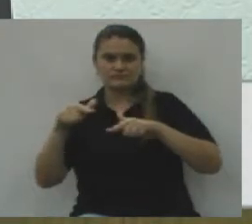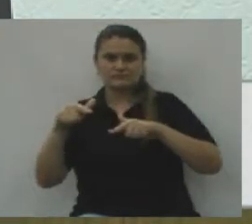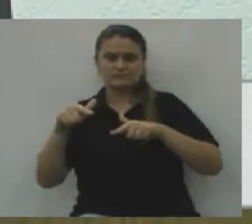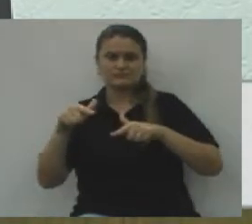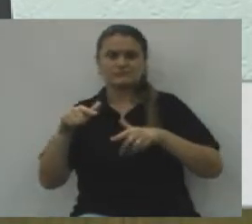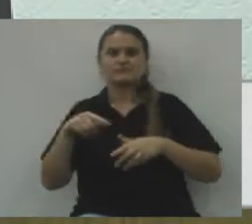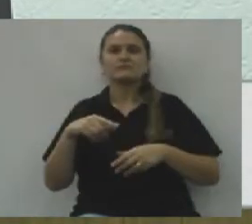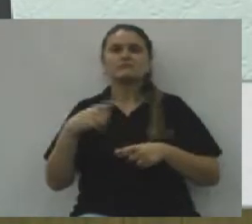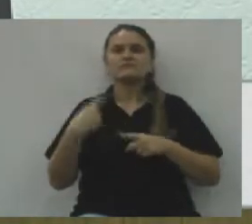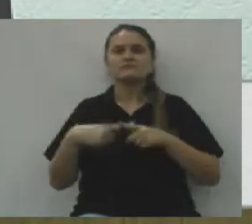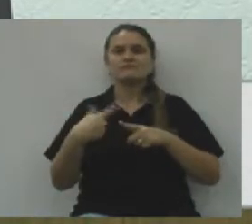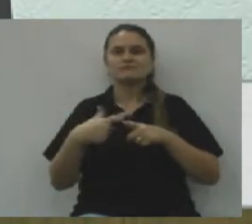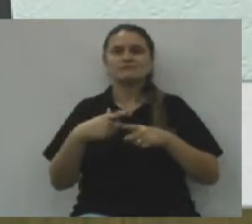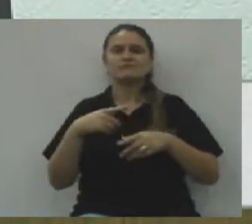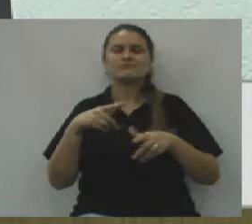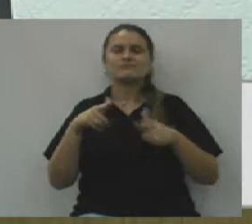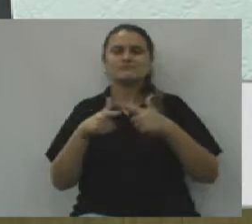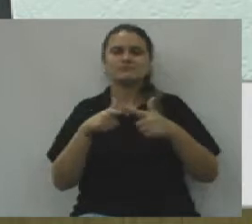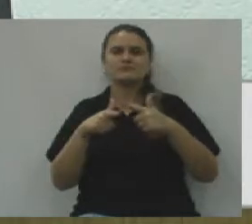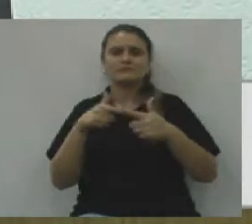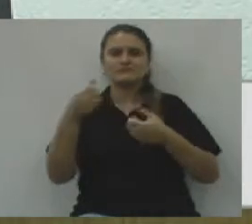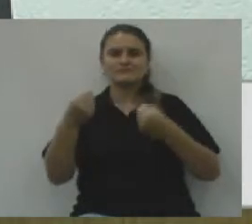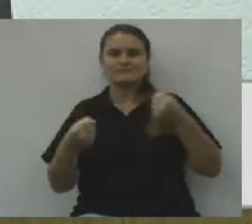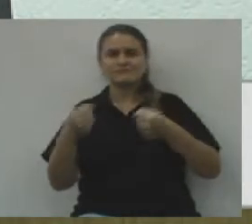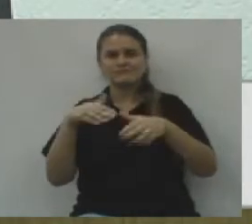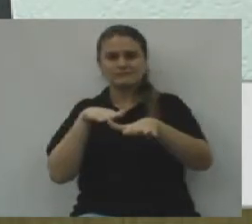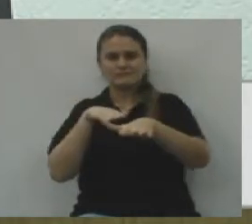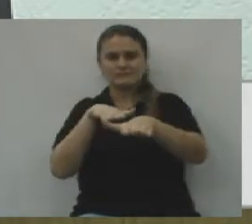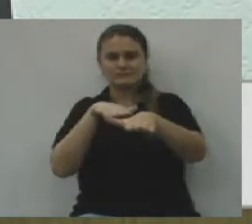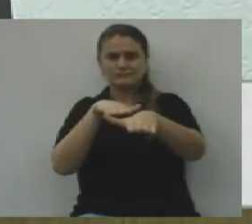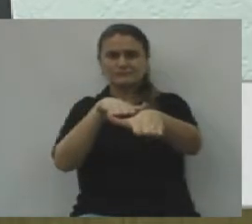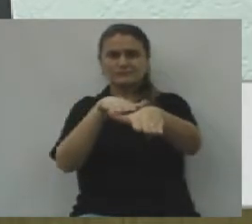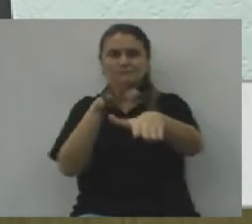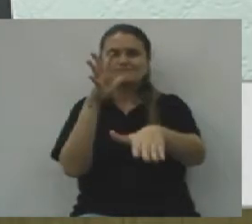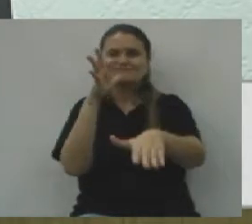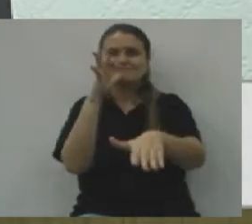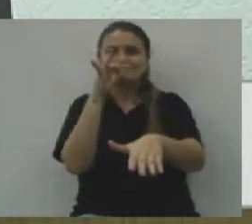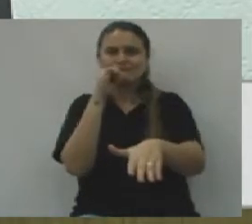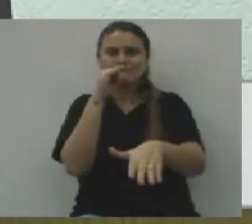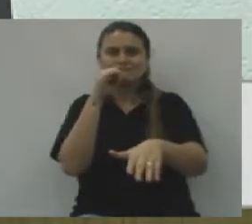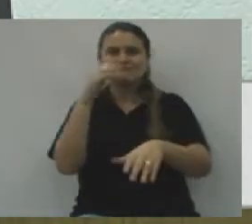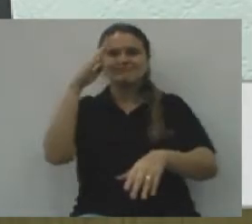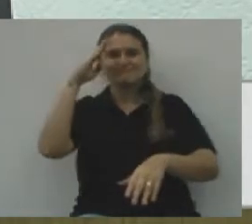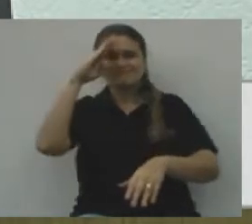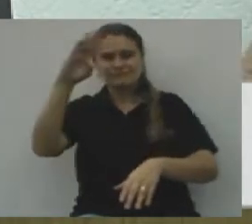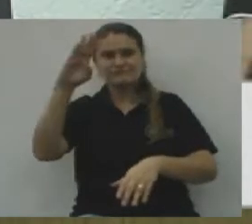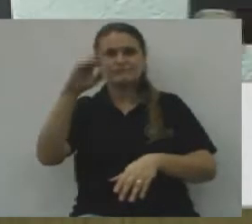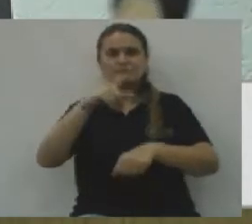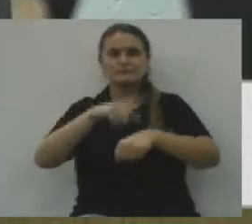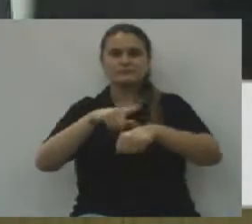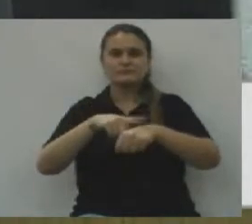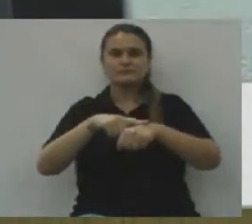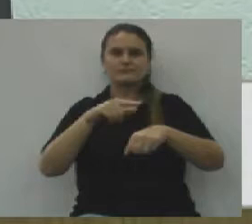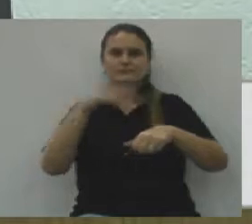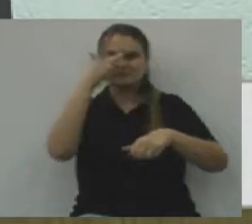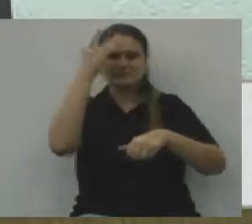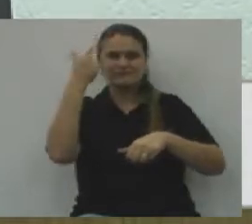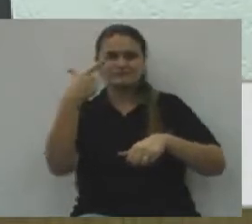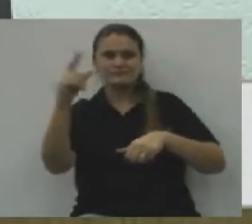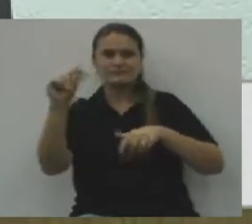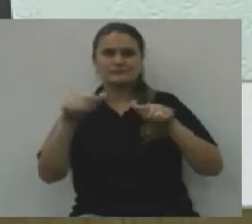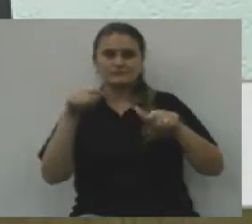o dia, causando transtornos e engarrafamentos no trânsito, principalmente em horários de pico.